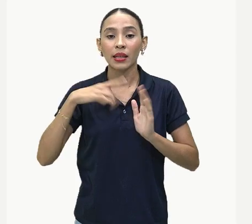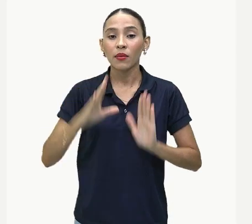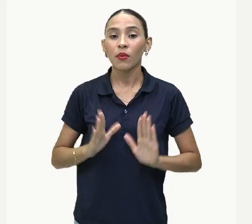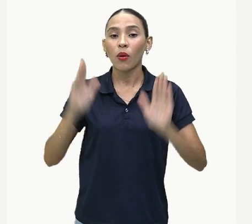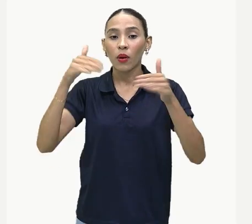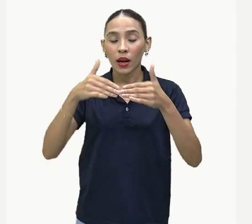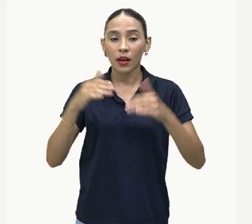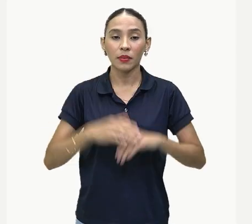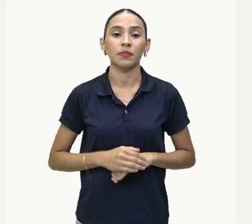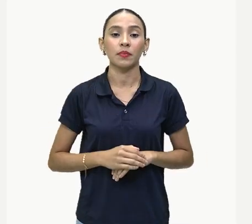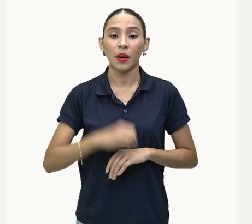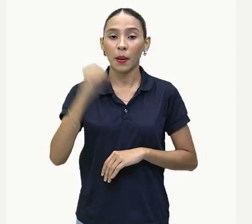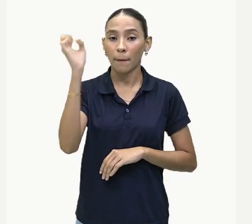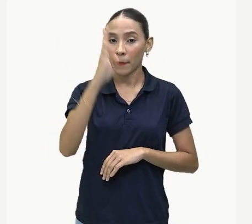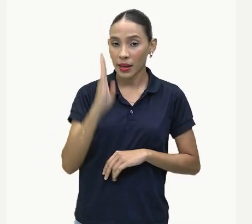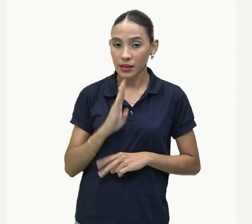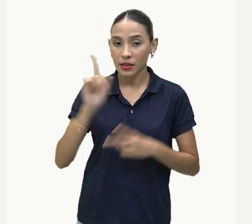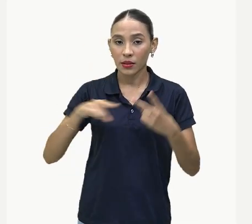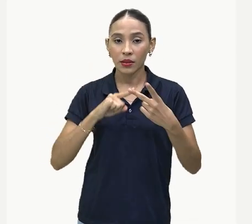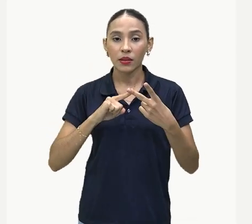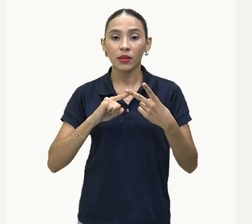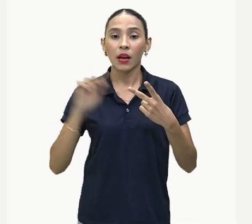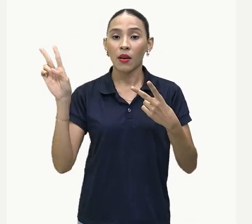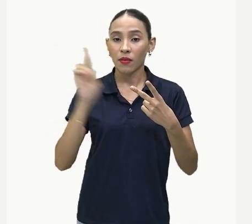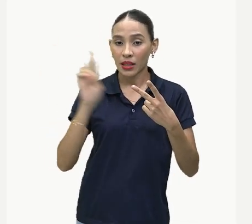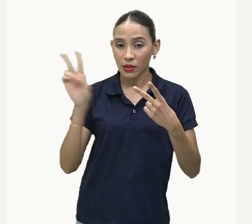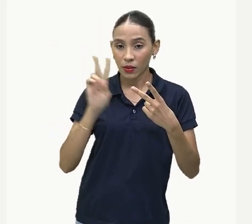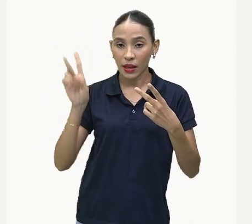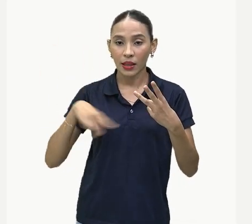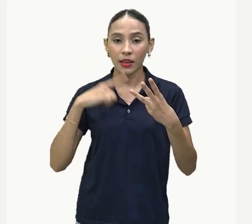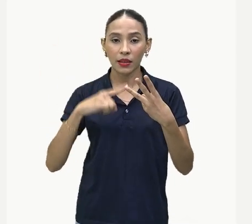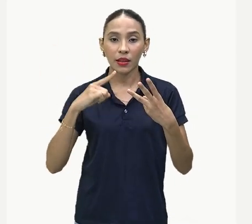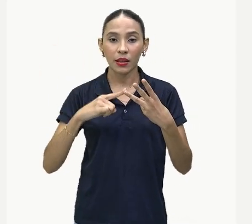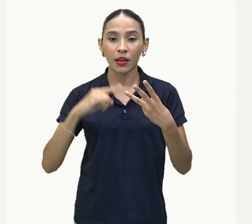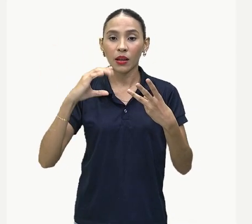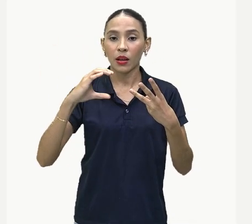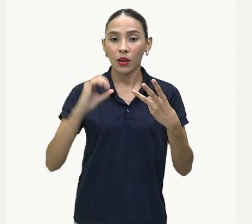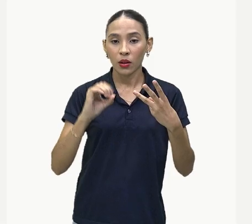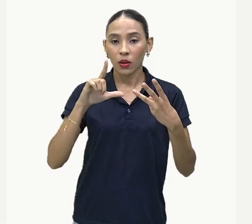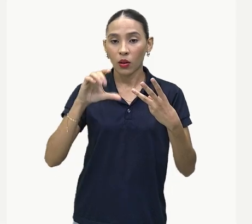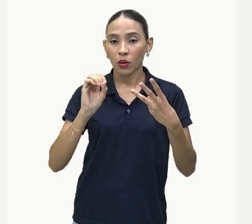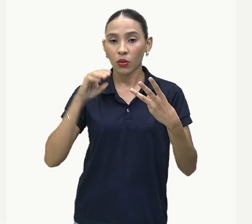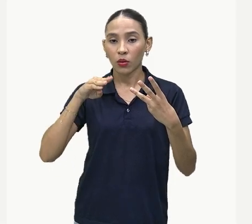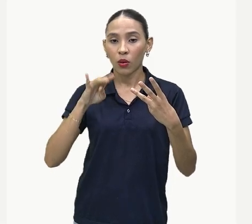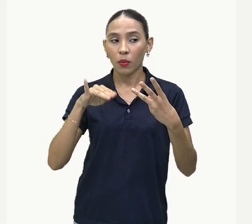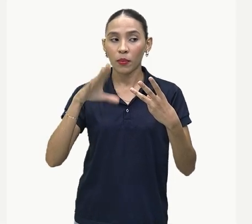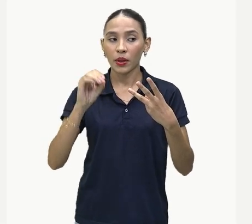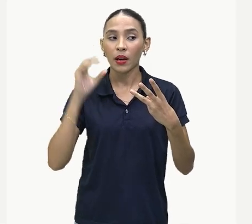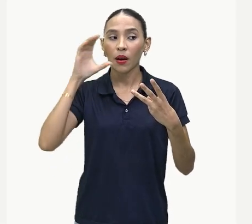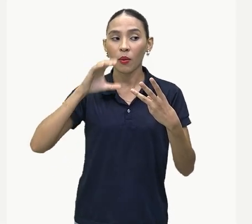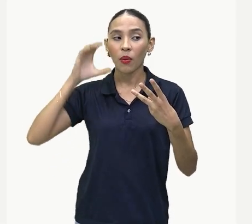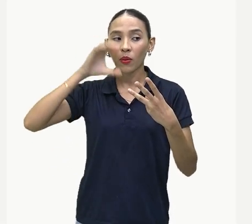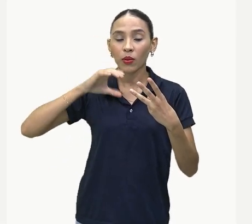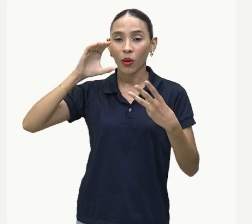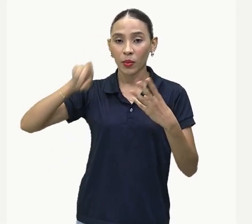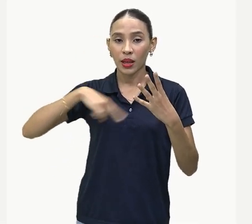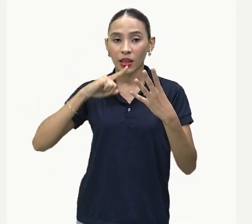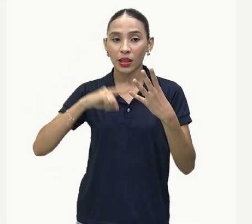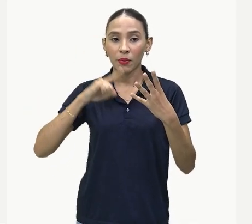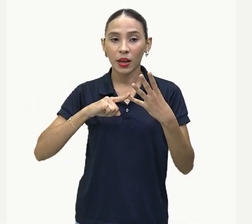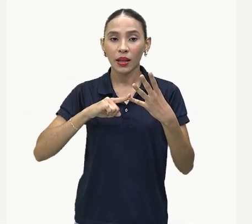partes do Brasil, parte da Venezuela, da Colômbia e da